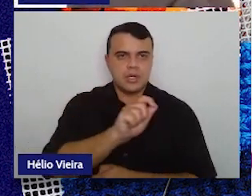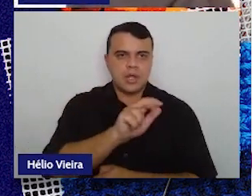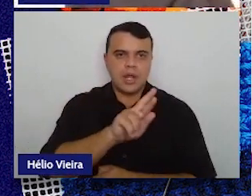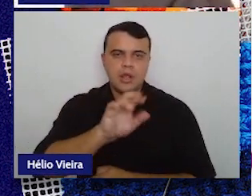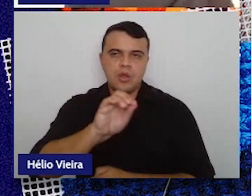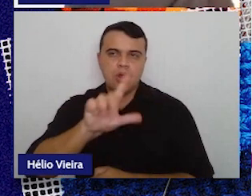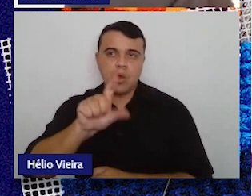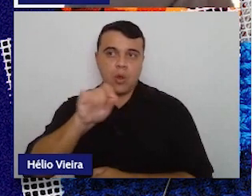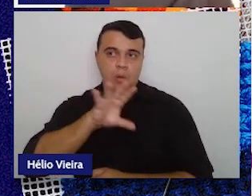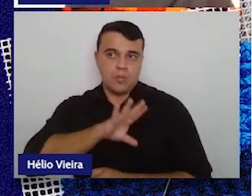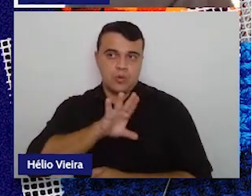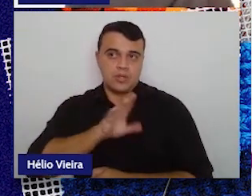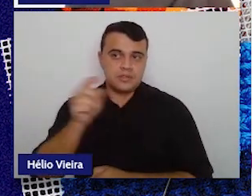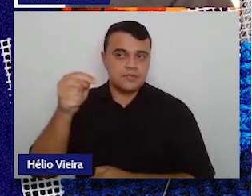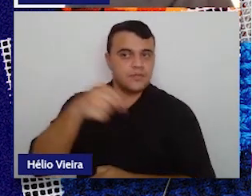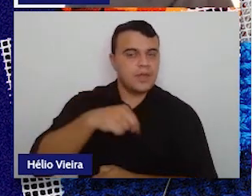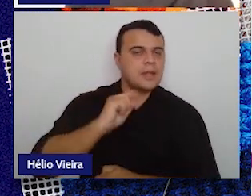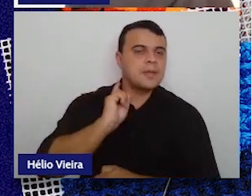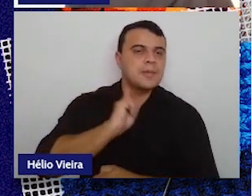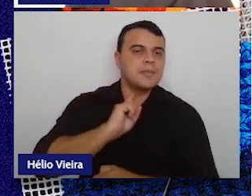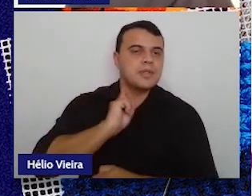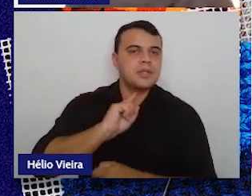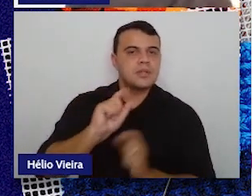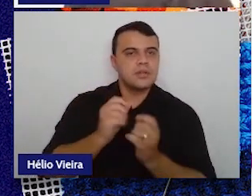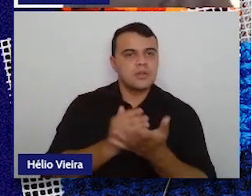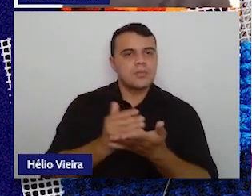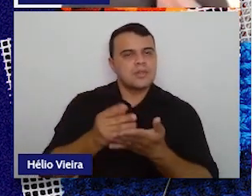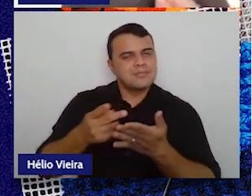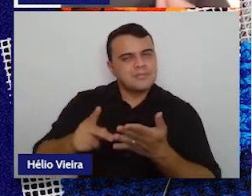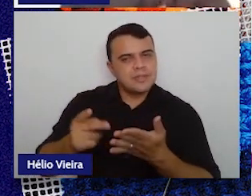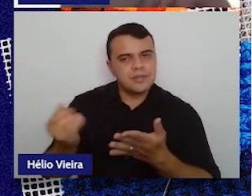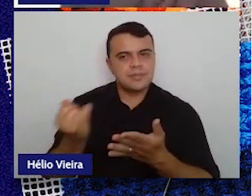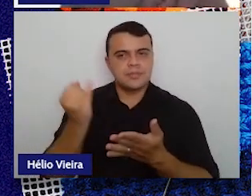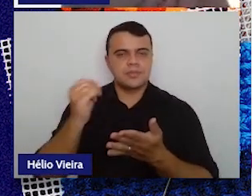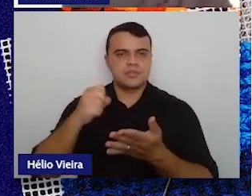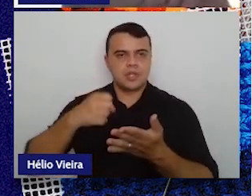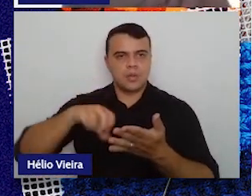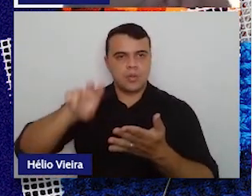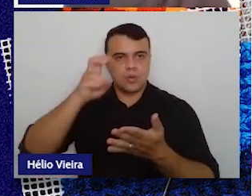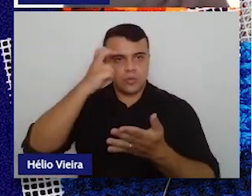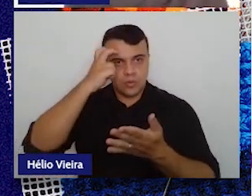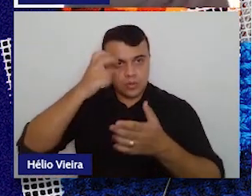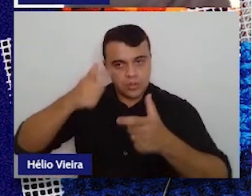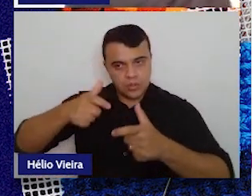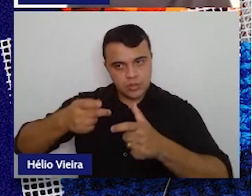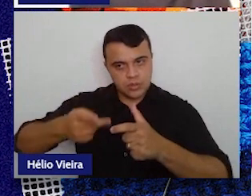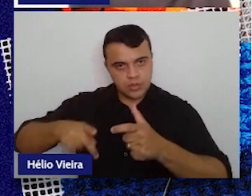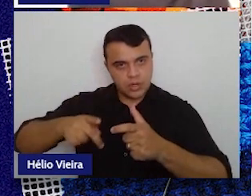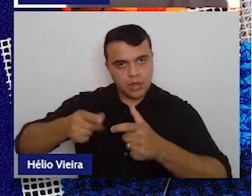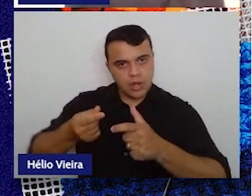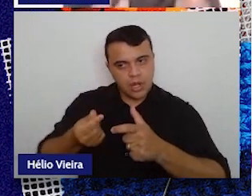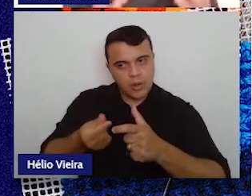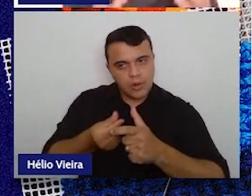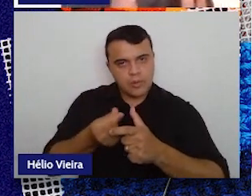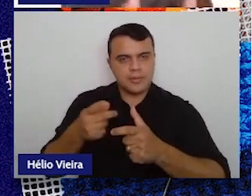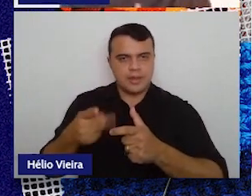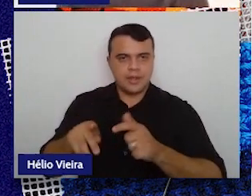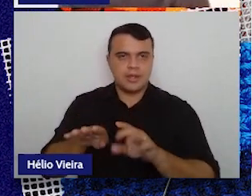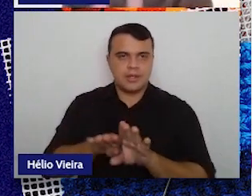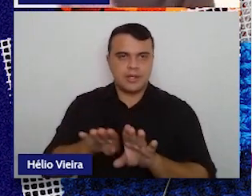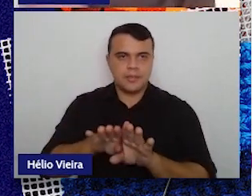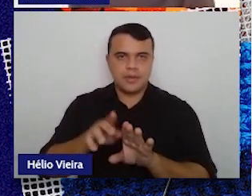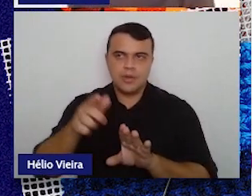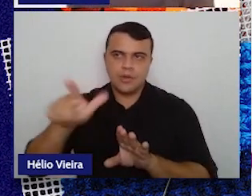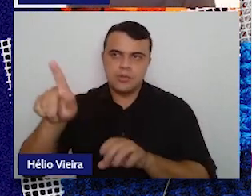se fixa em Minas Gerais e passa a ser uma parte muito importante da cultura local e da economia local. Então, da